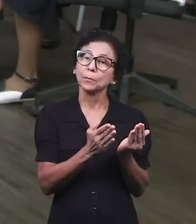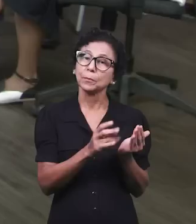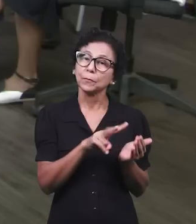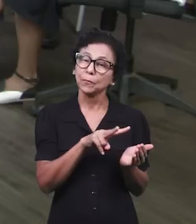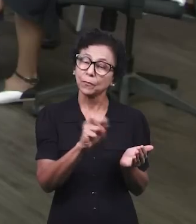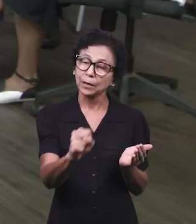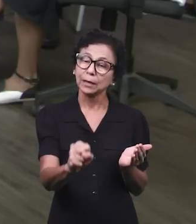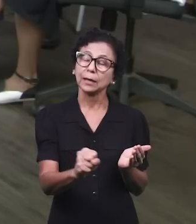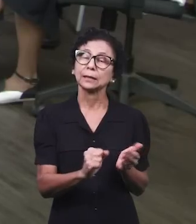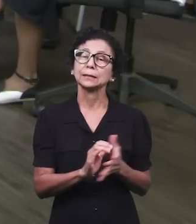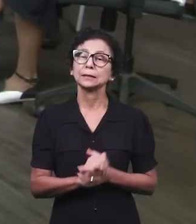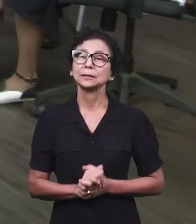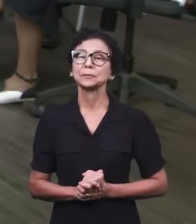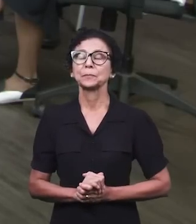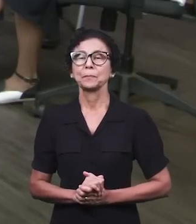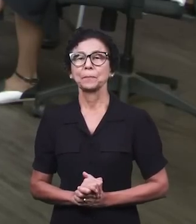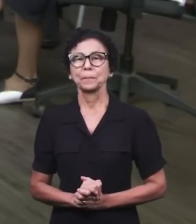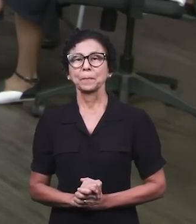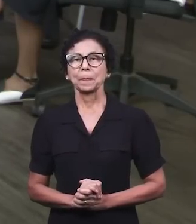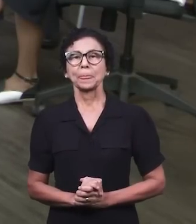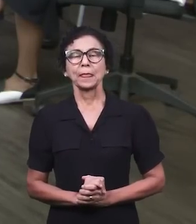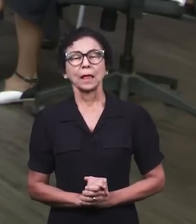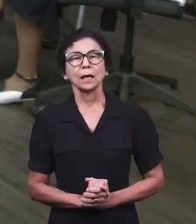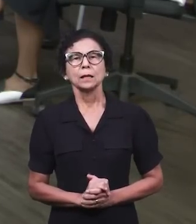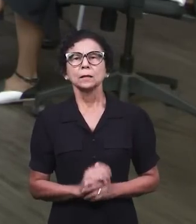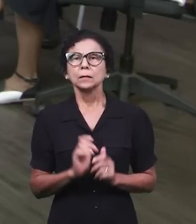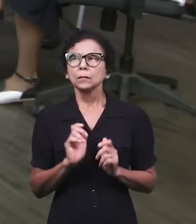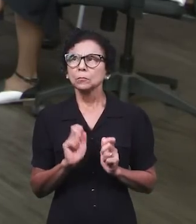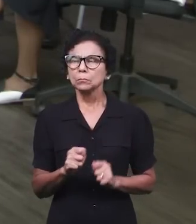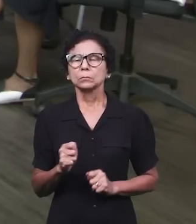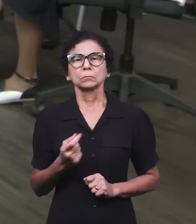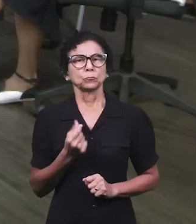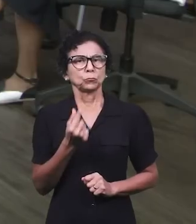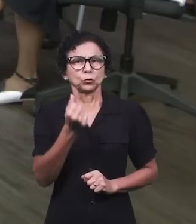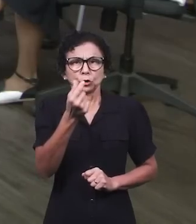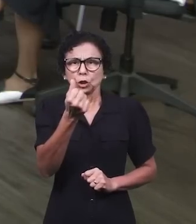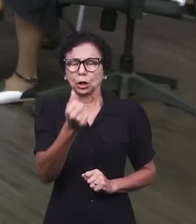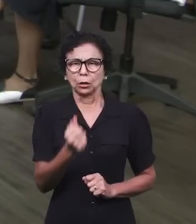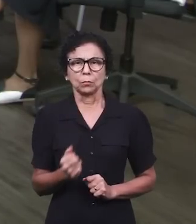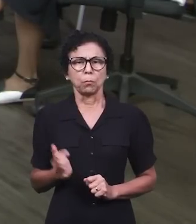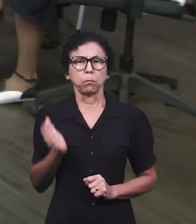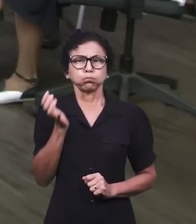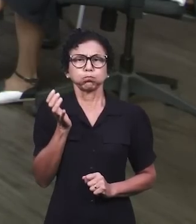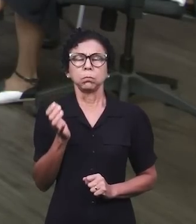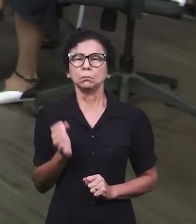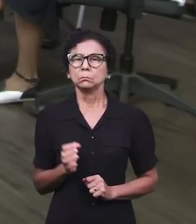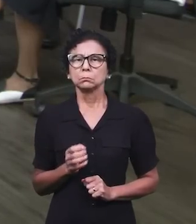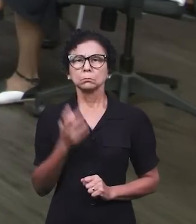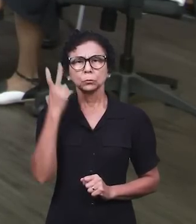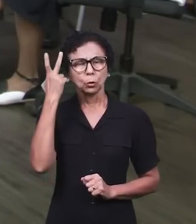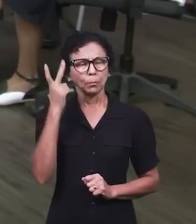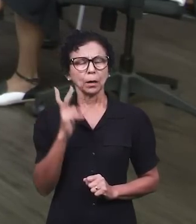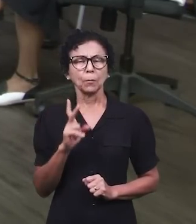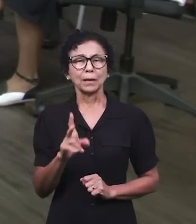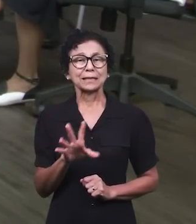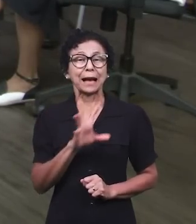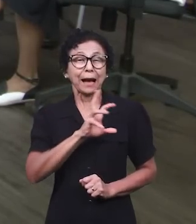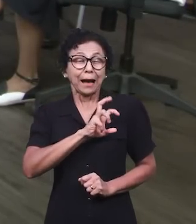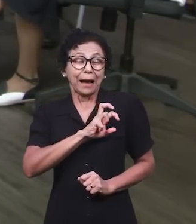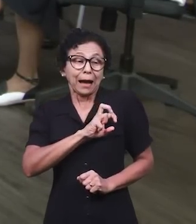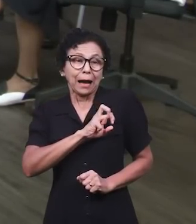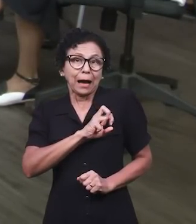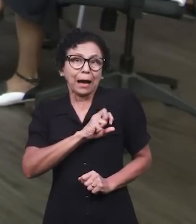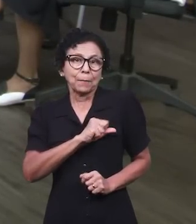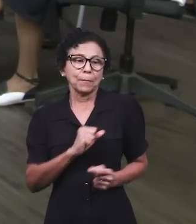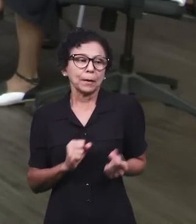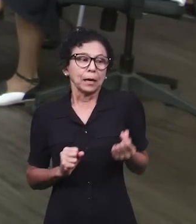Não o dinheiro em si, mas o amor ao dinheiro. Então, quando você coloca o coração, nós temos aqui, por exemplo,